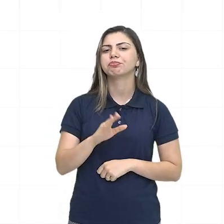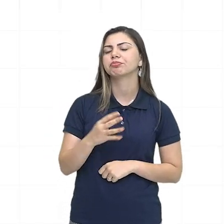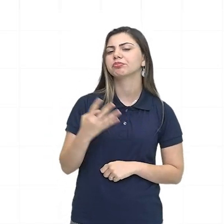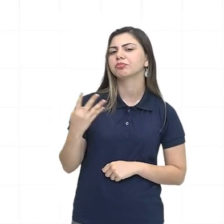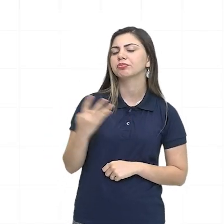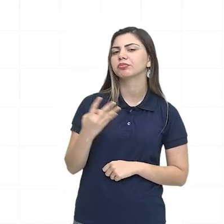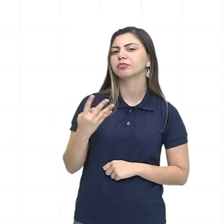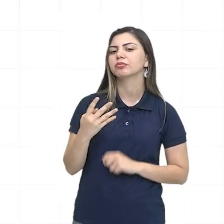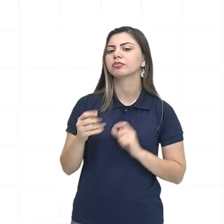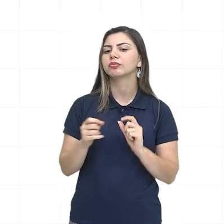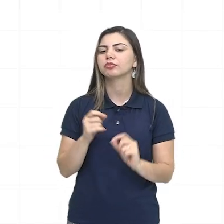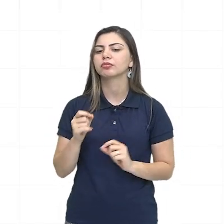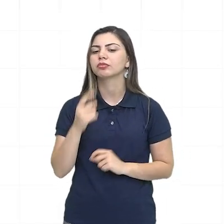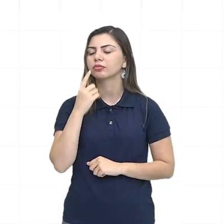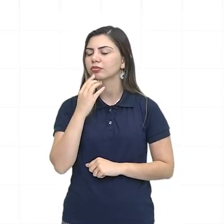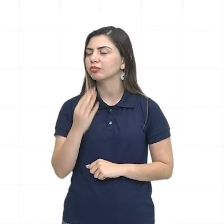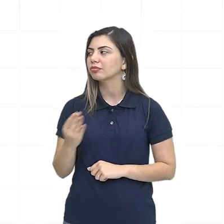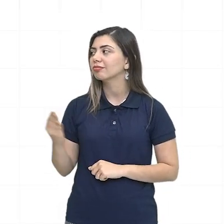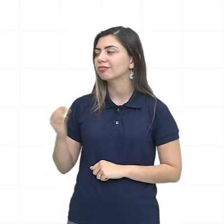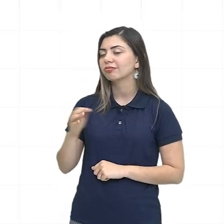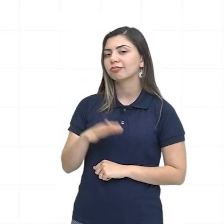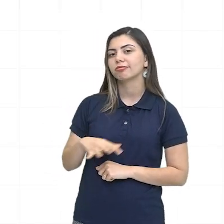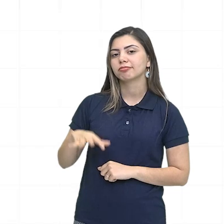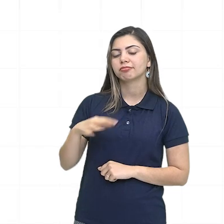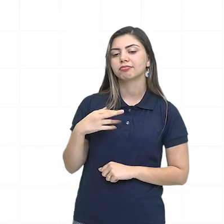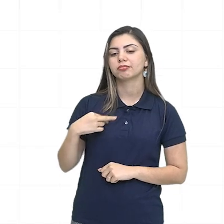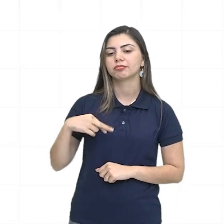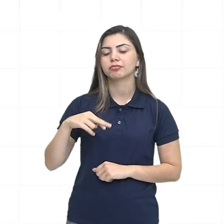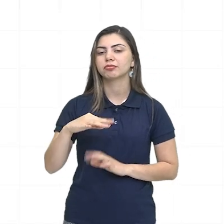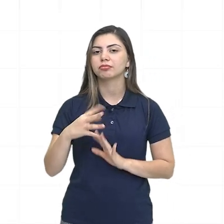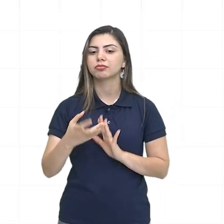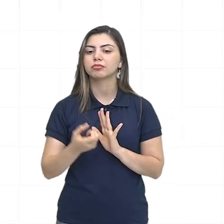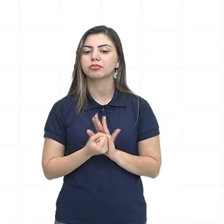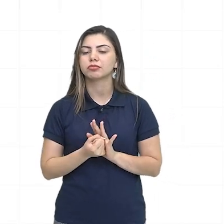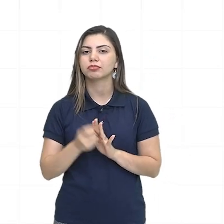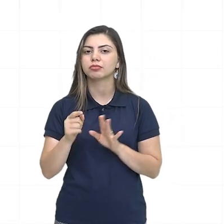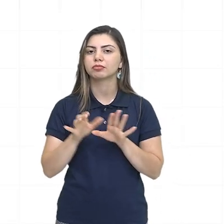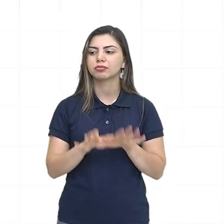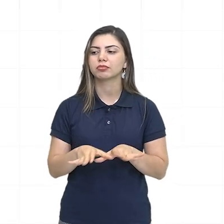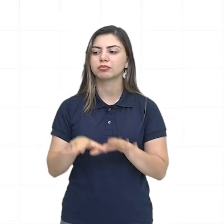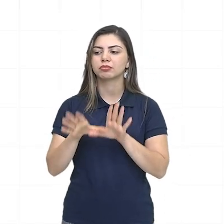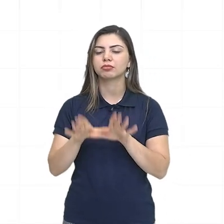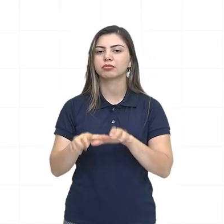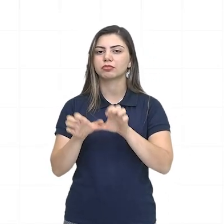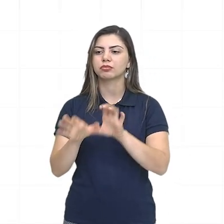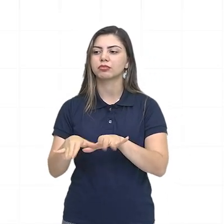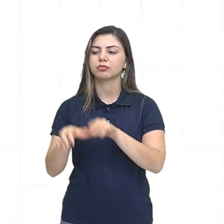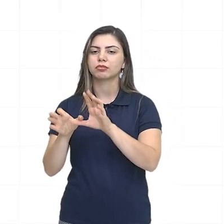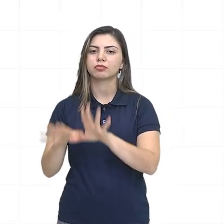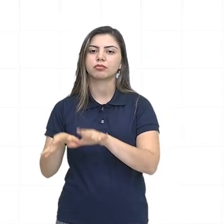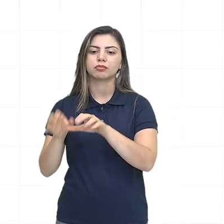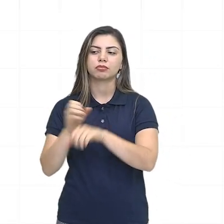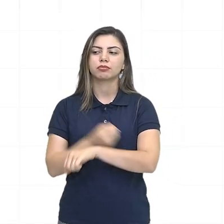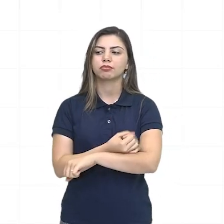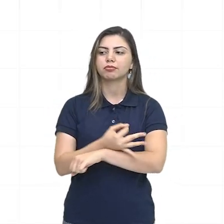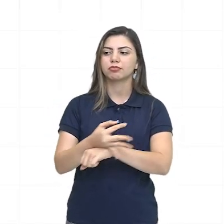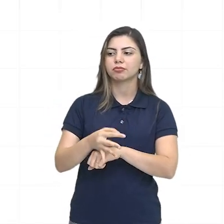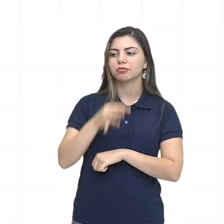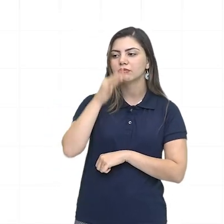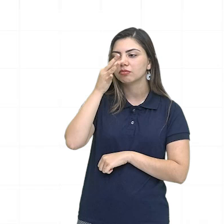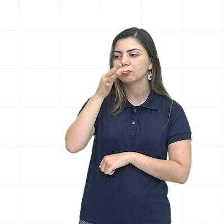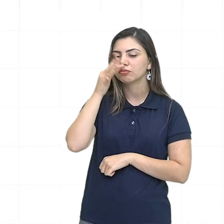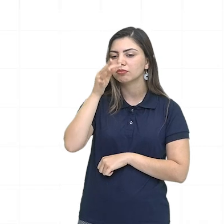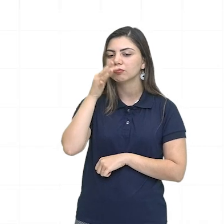esse próximo da dimensão religiosa, é o pombo branco com o ramo de oliveira no bico. É